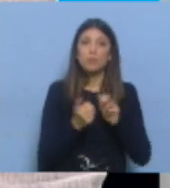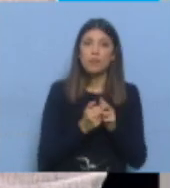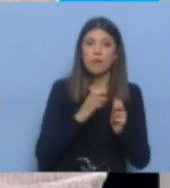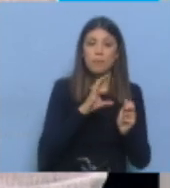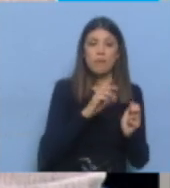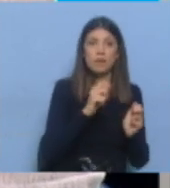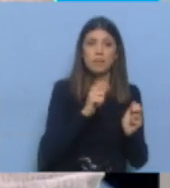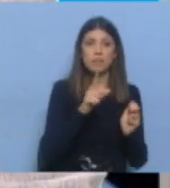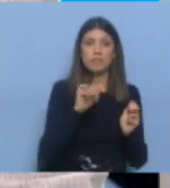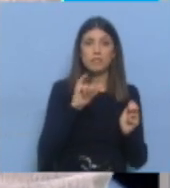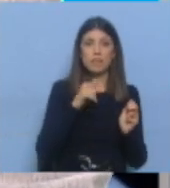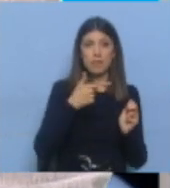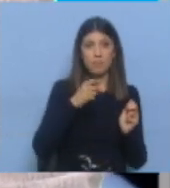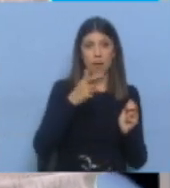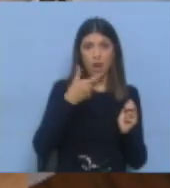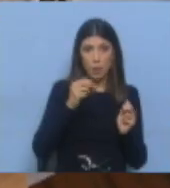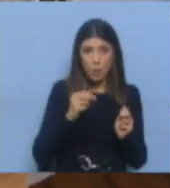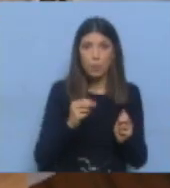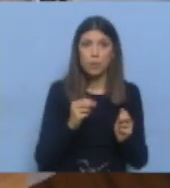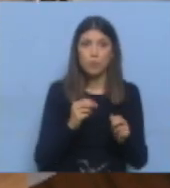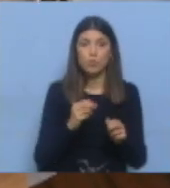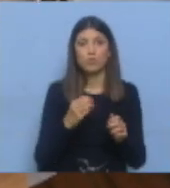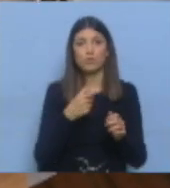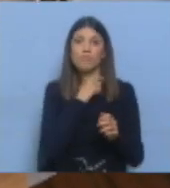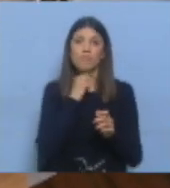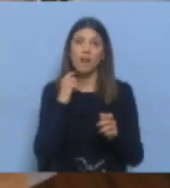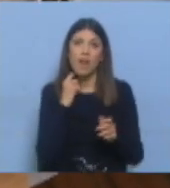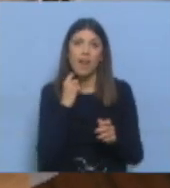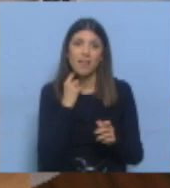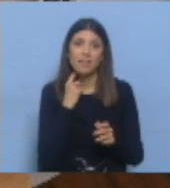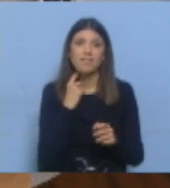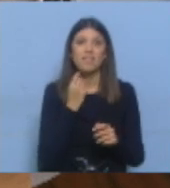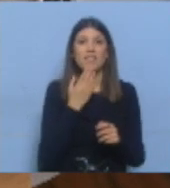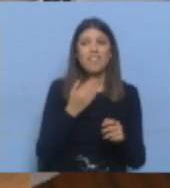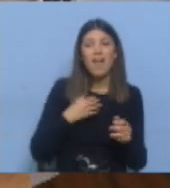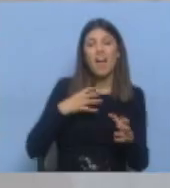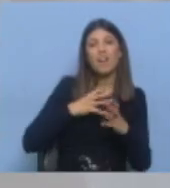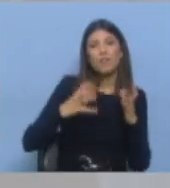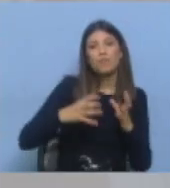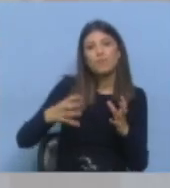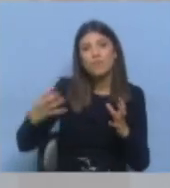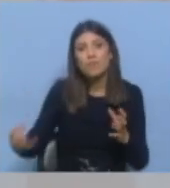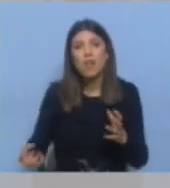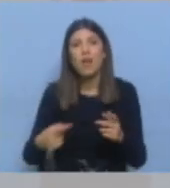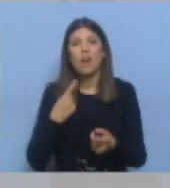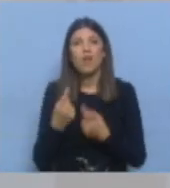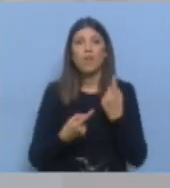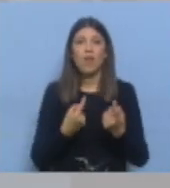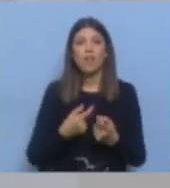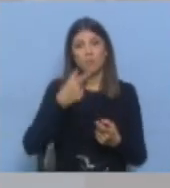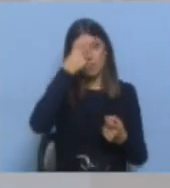um transtorno muito significativo. Sim, mesmo que no futuro continue a haver outro Papa emérito. Há sempre aquela coisa, fui lá, não fui lá, falou